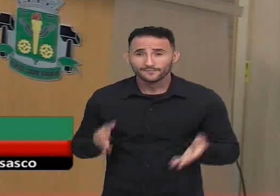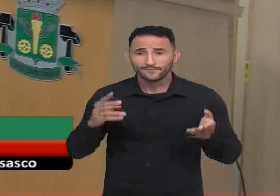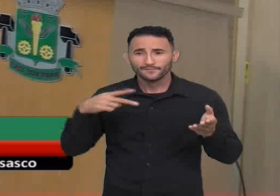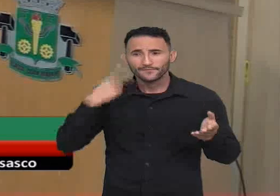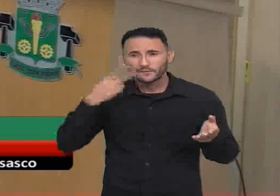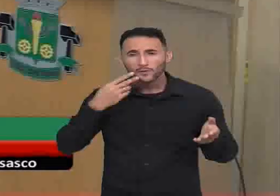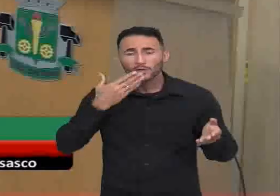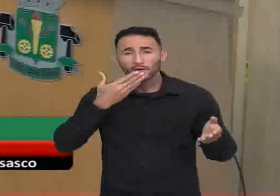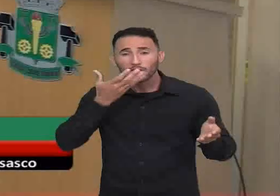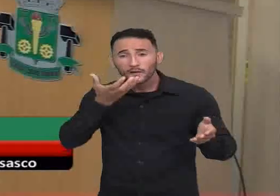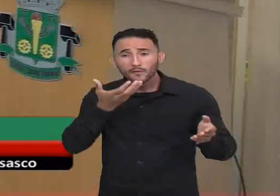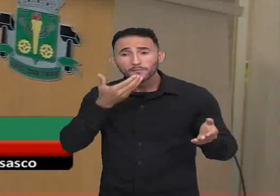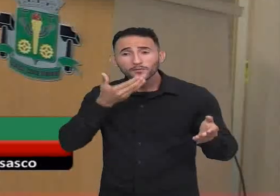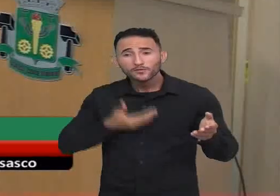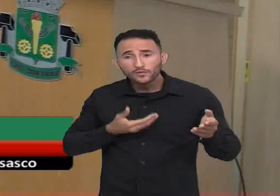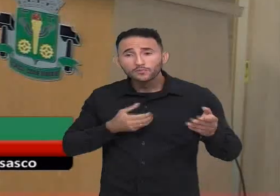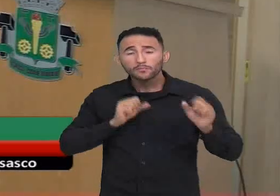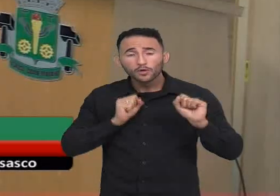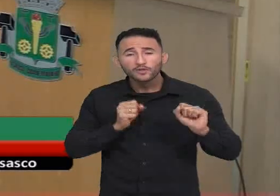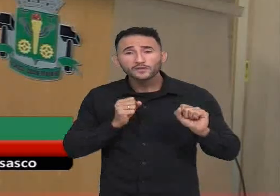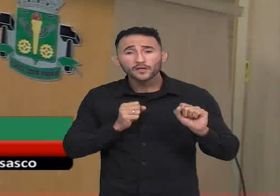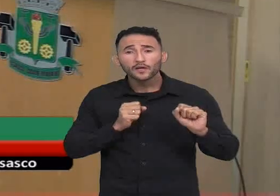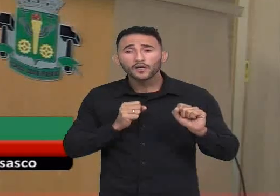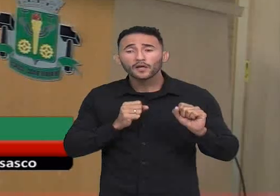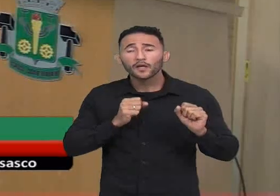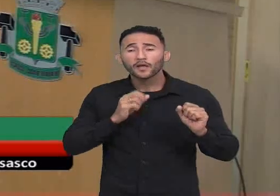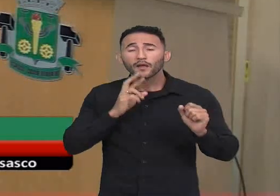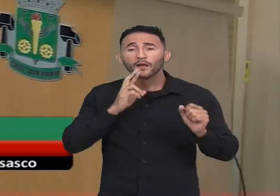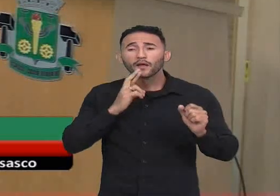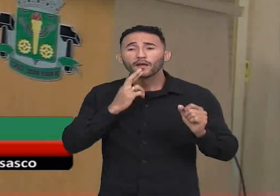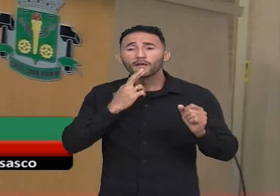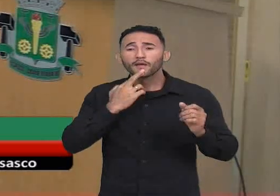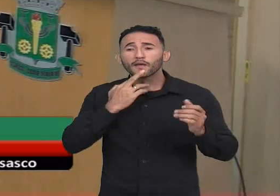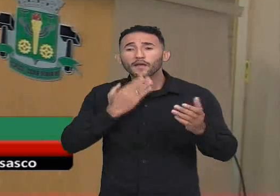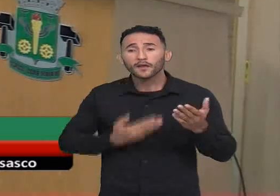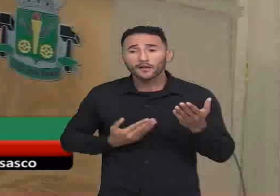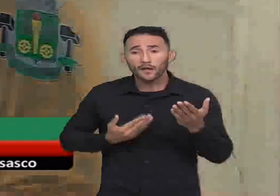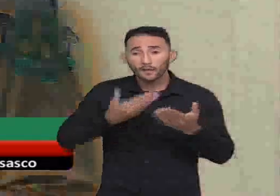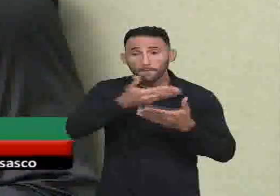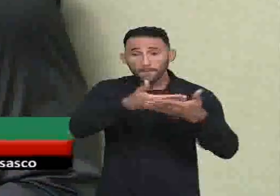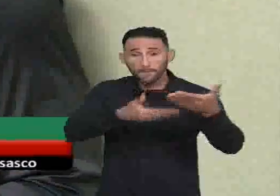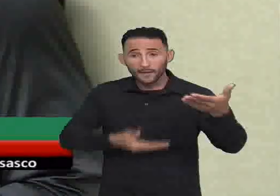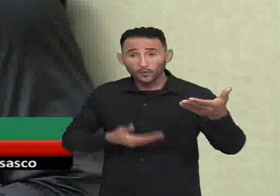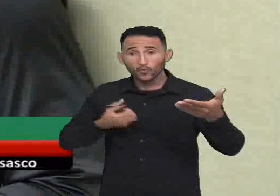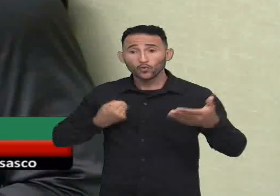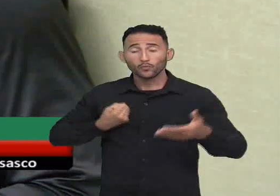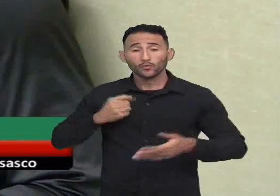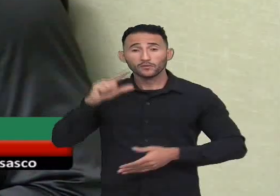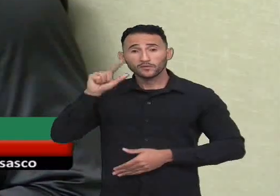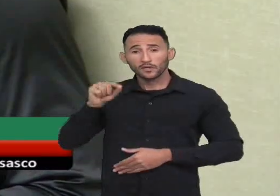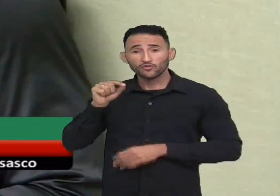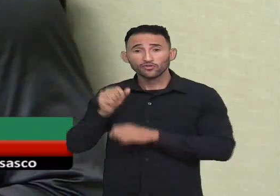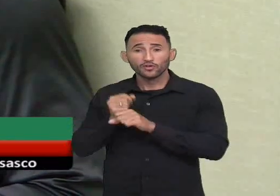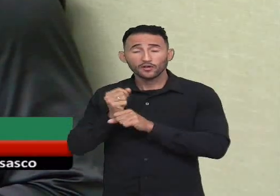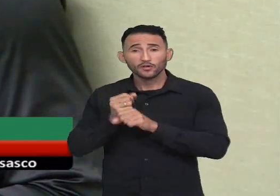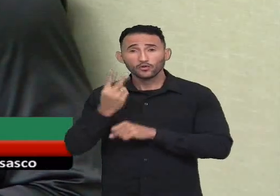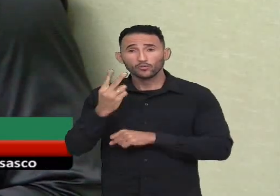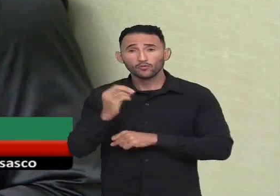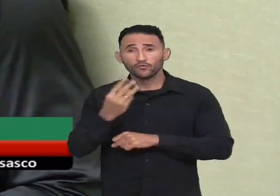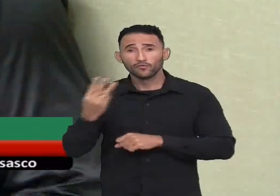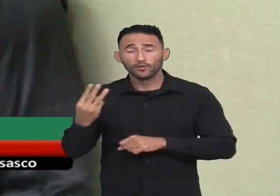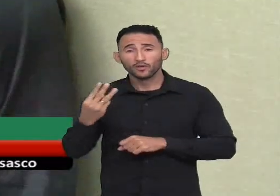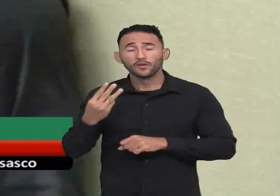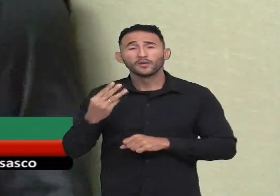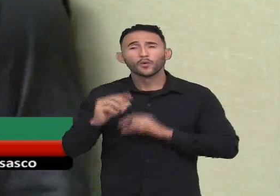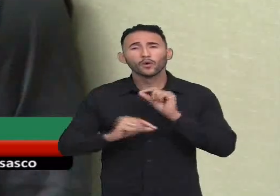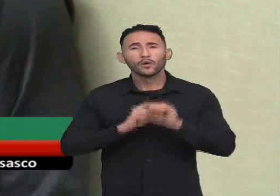Queria solicitar a inclusão do requerimento número 7 de 2023. Um requerimento que ele vem à